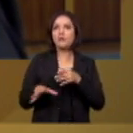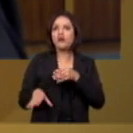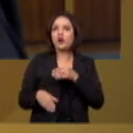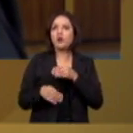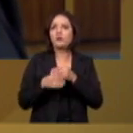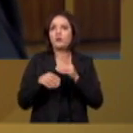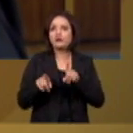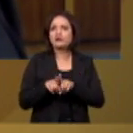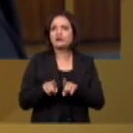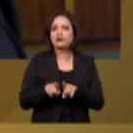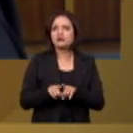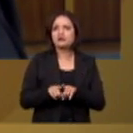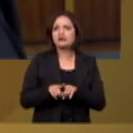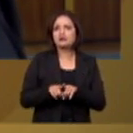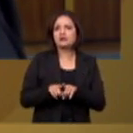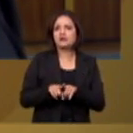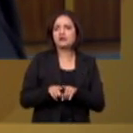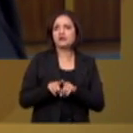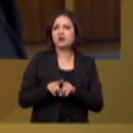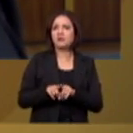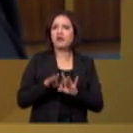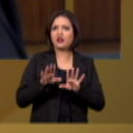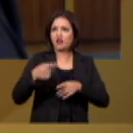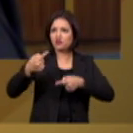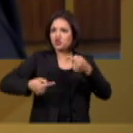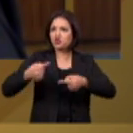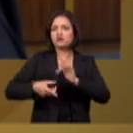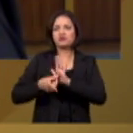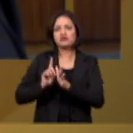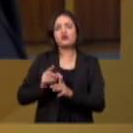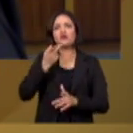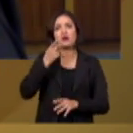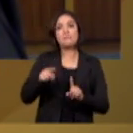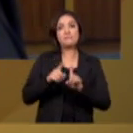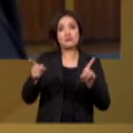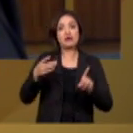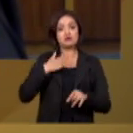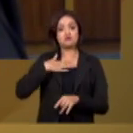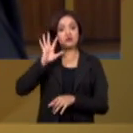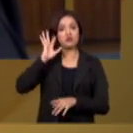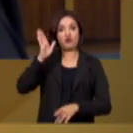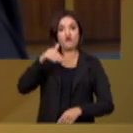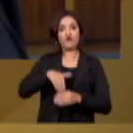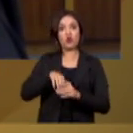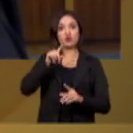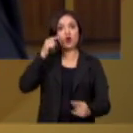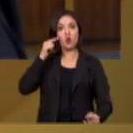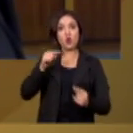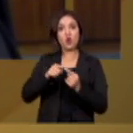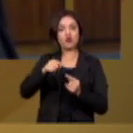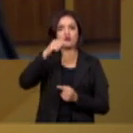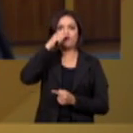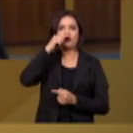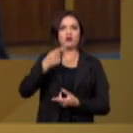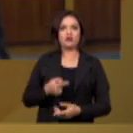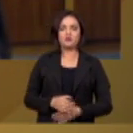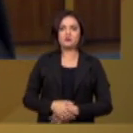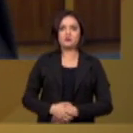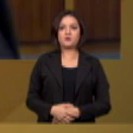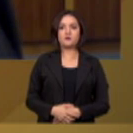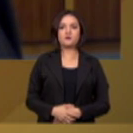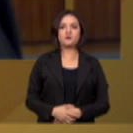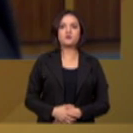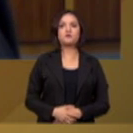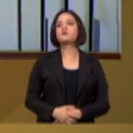eu abaixei um pouco mas a minha posição é me acompanhar o ensino jackson faq